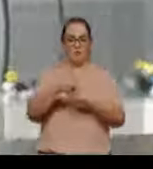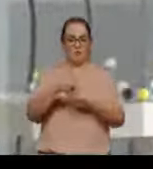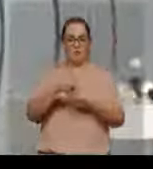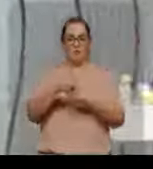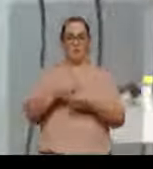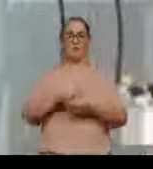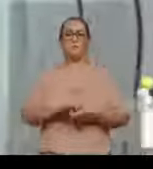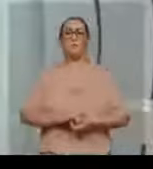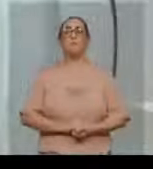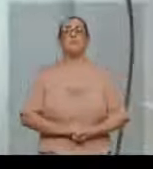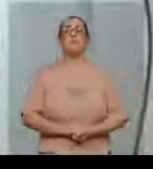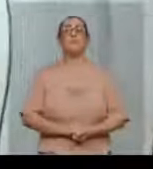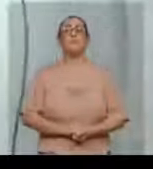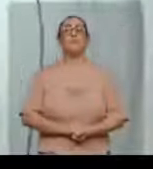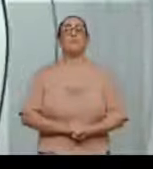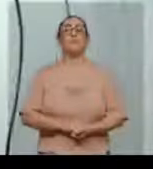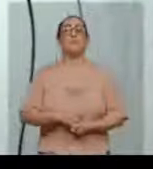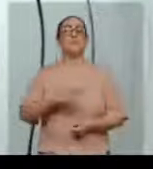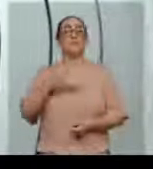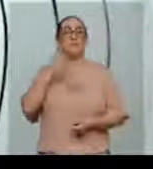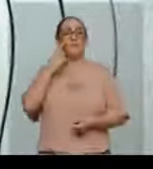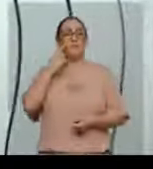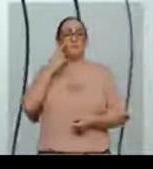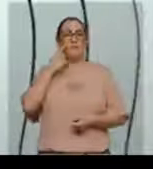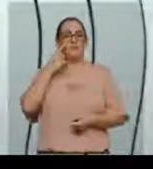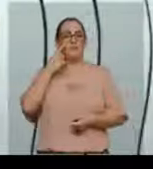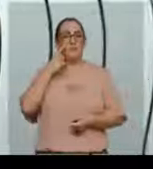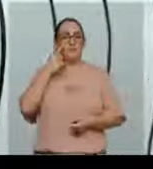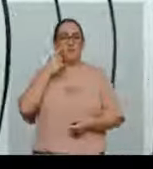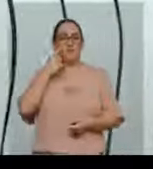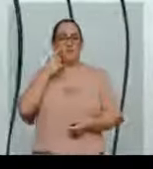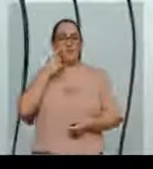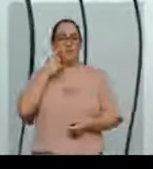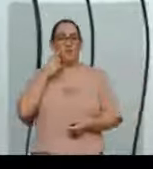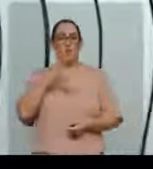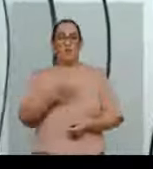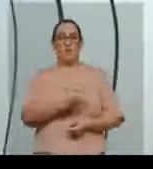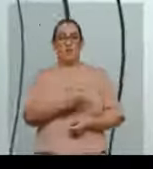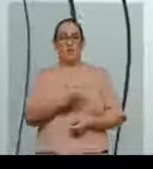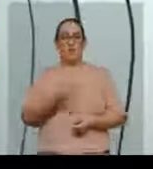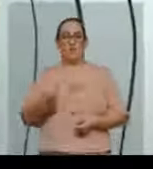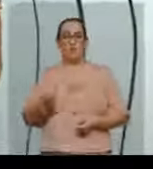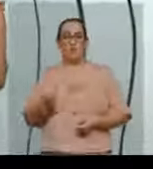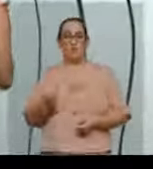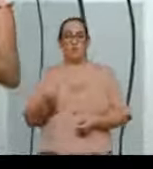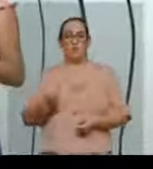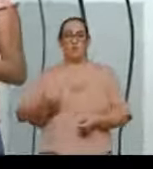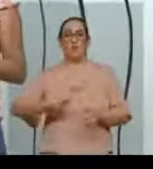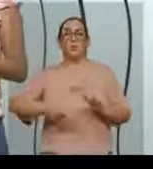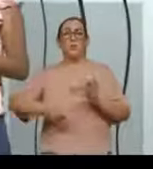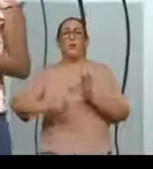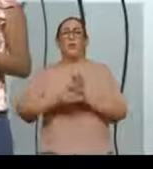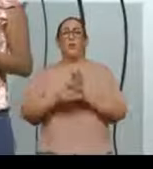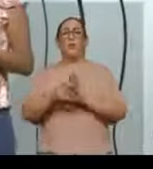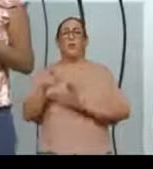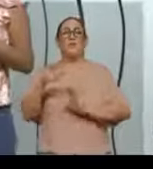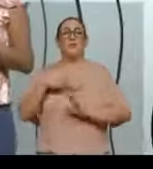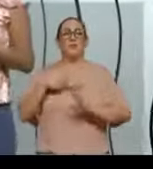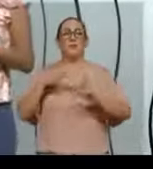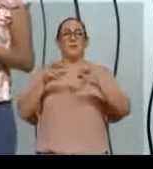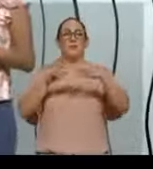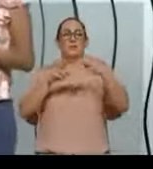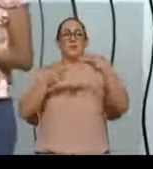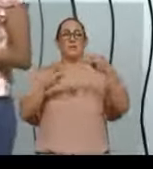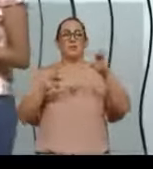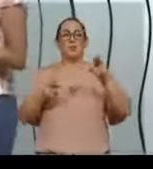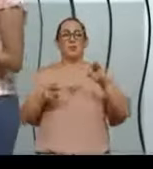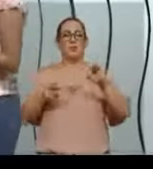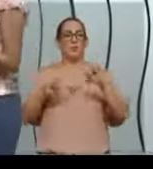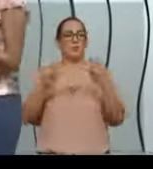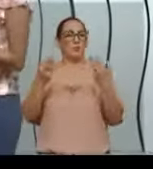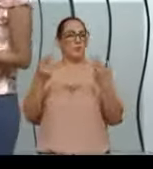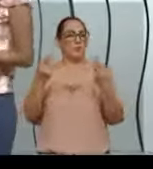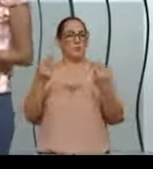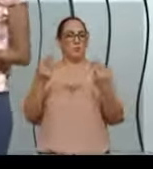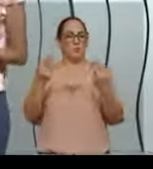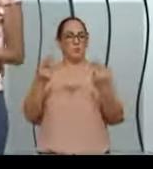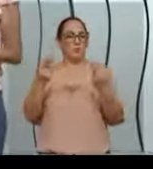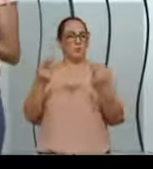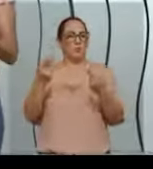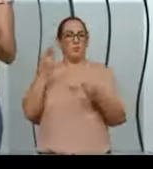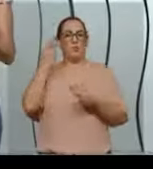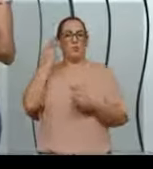só, a nomenclatura dos dissubstituídos vai ter a mesma estrutura plana para os dois e o que